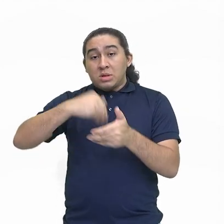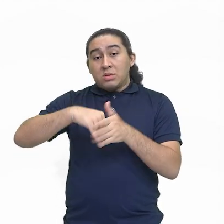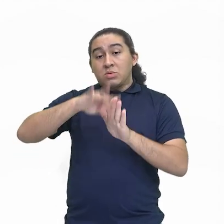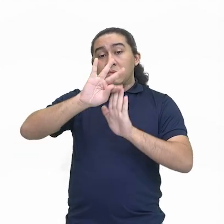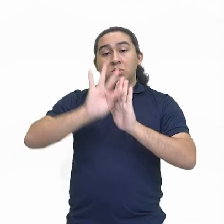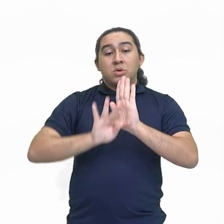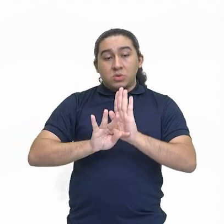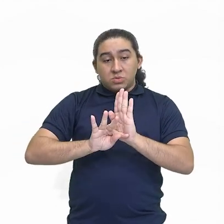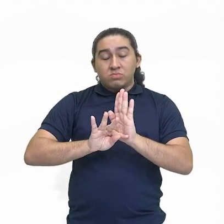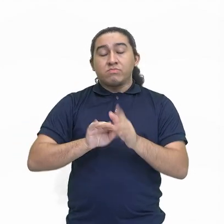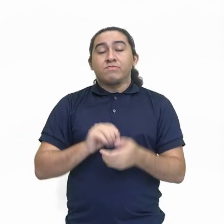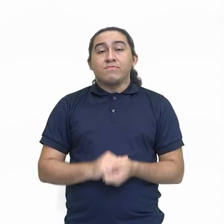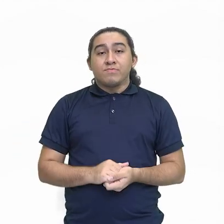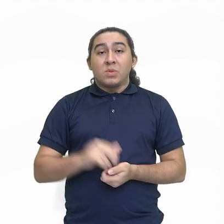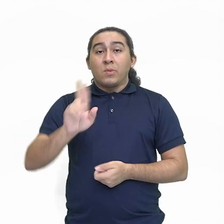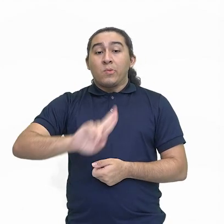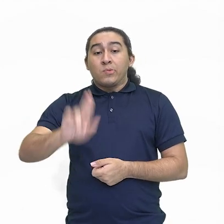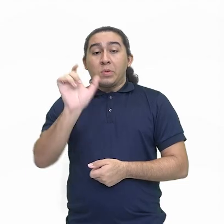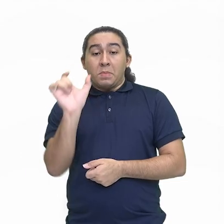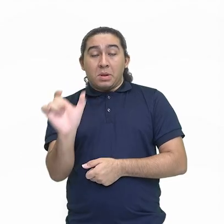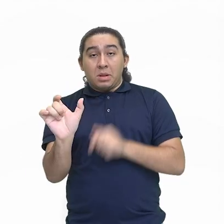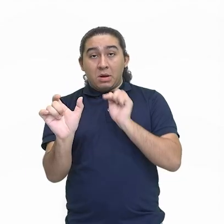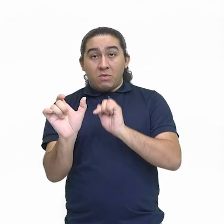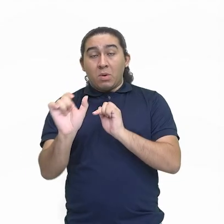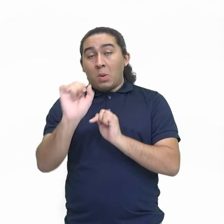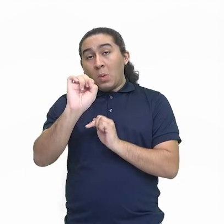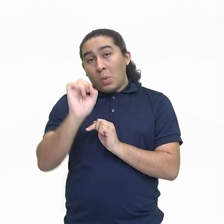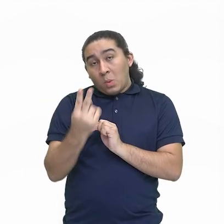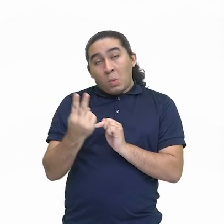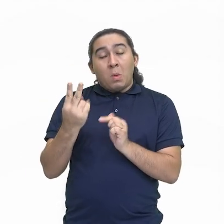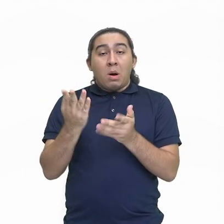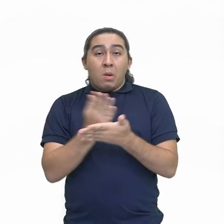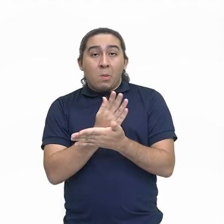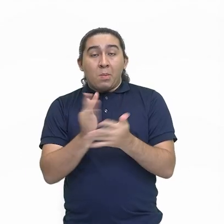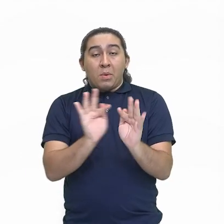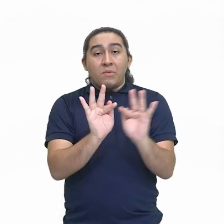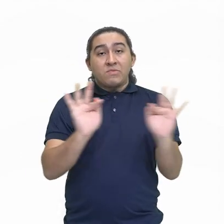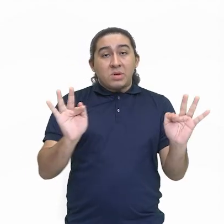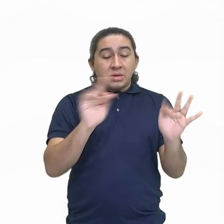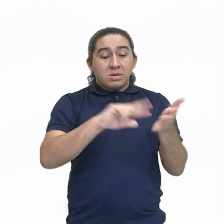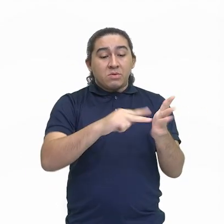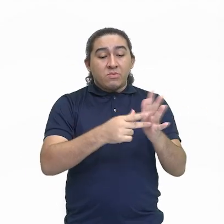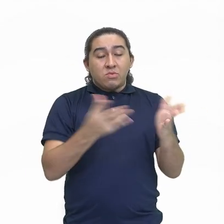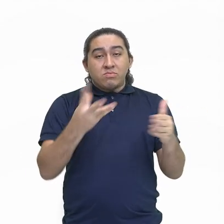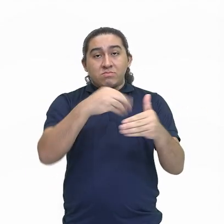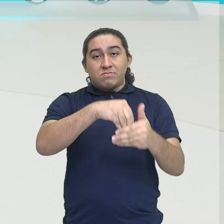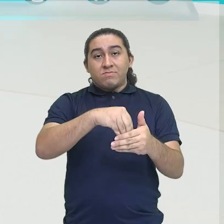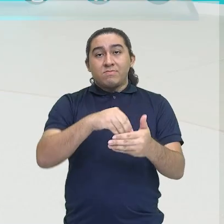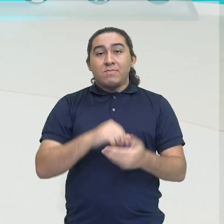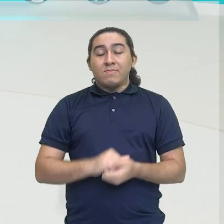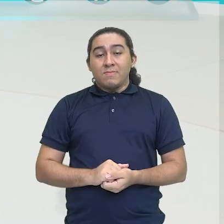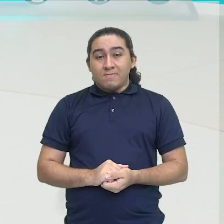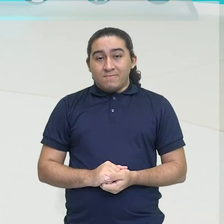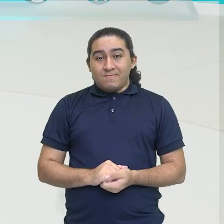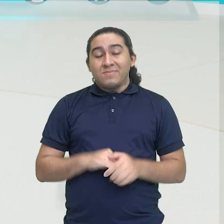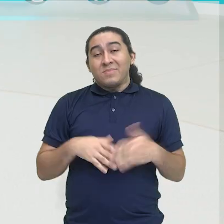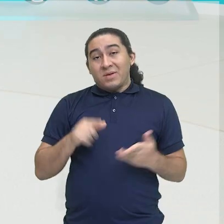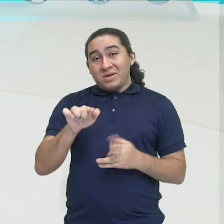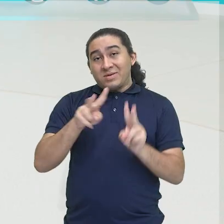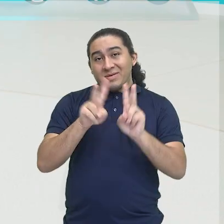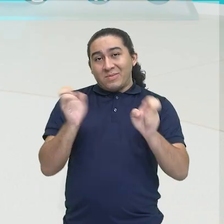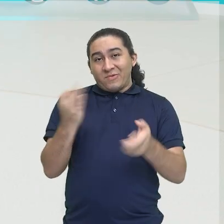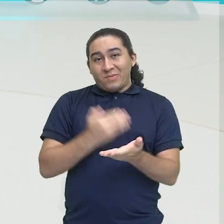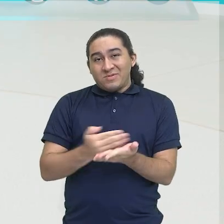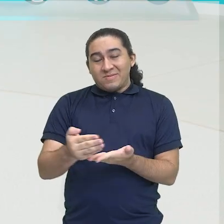do texto. Uso de palavras ou expressões. Então, é isso aí,